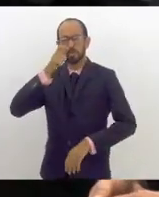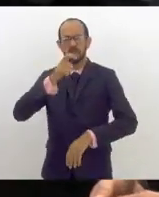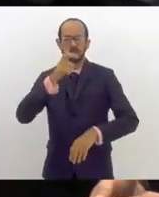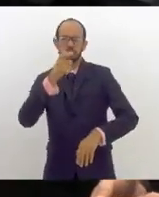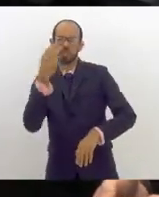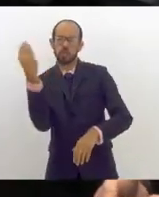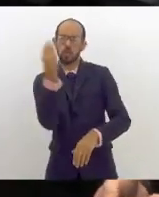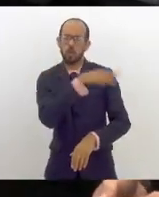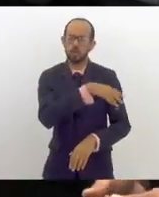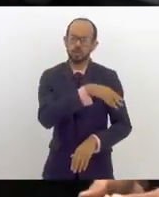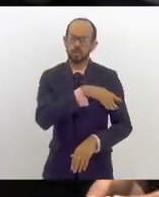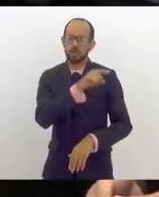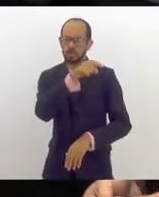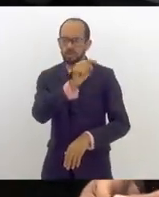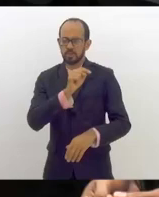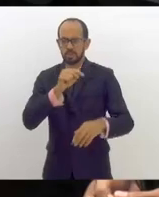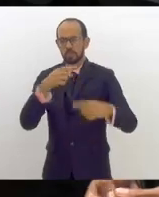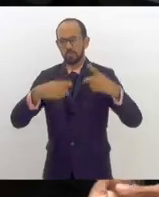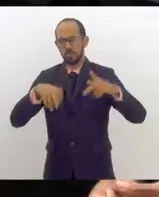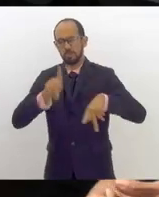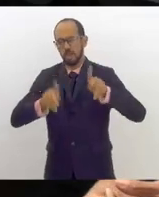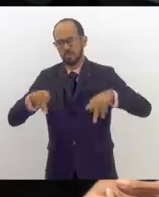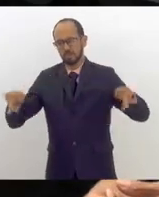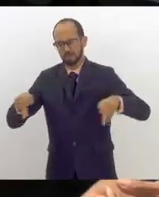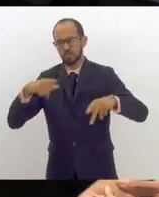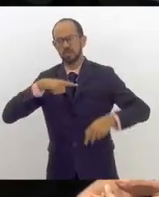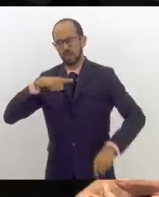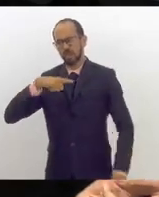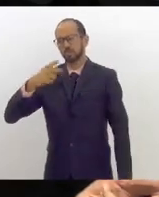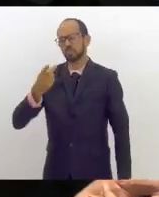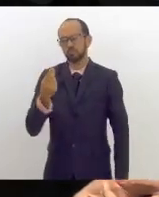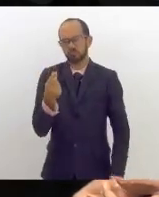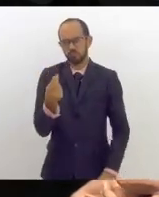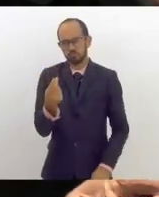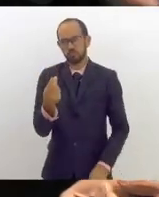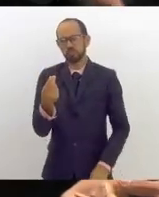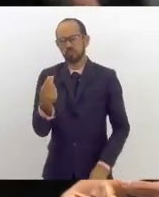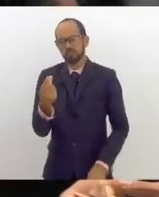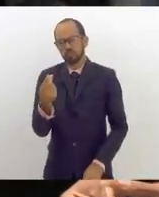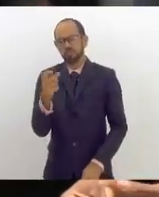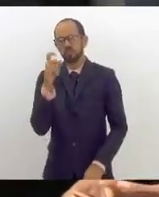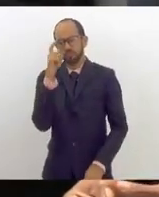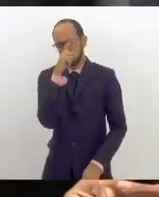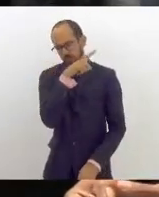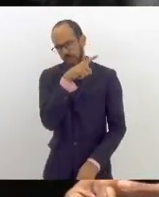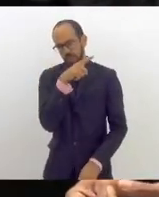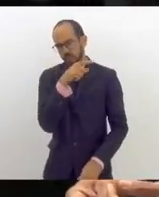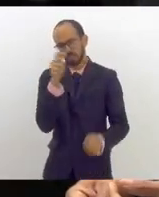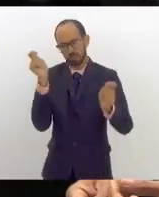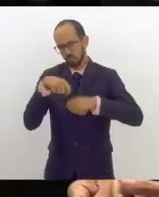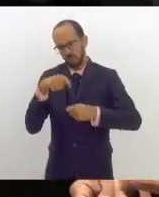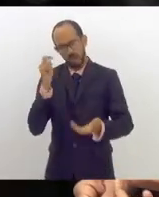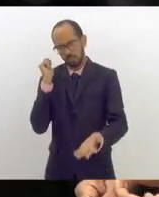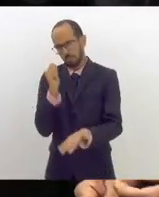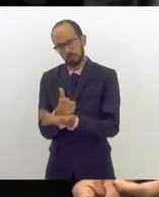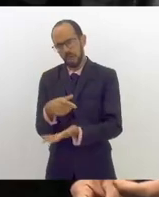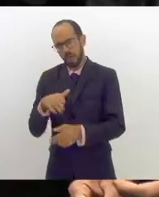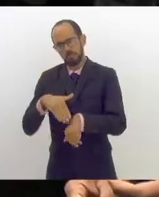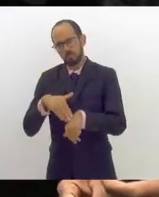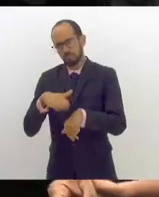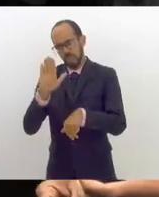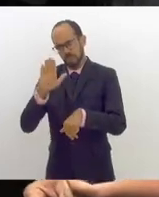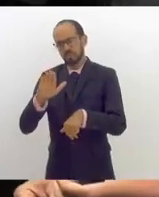que já se encontra em muita dificuldade financeira e não tem como marcar com mais esse Capricho de